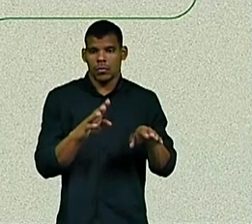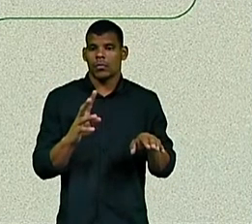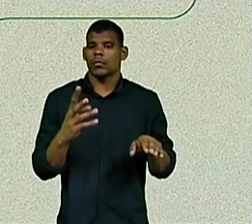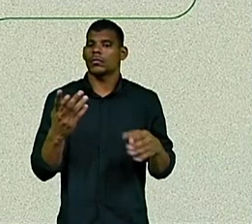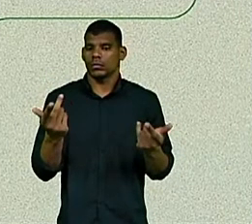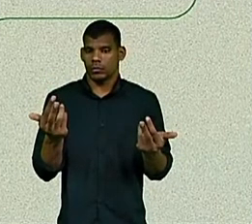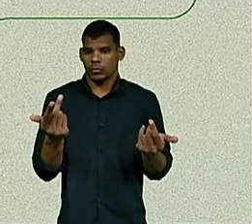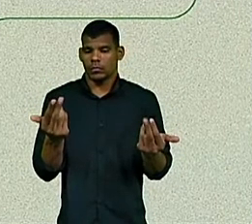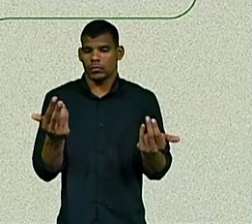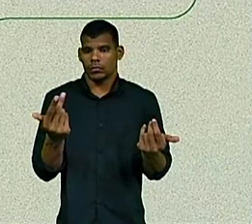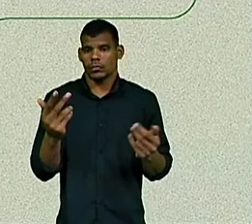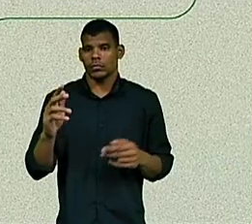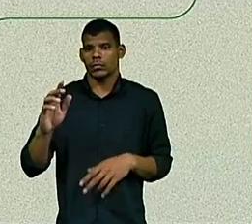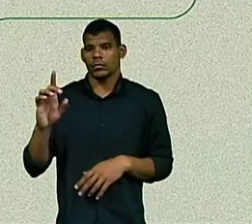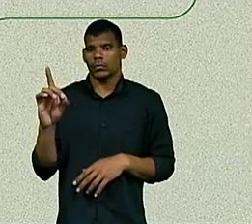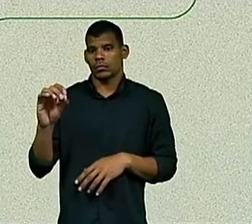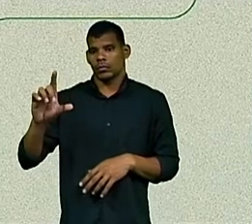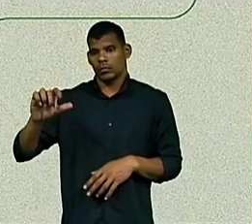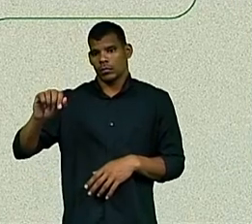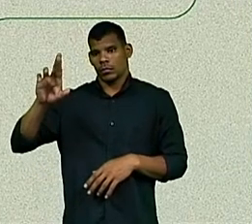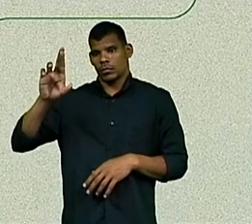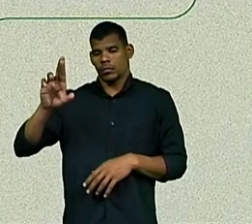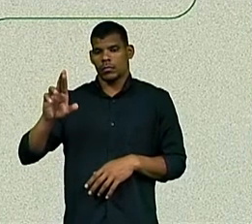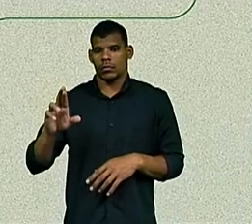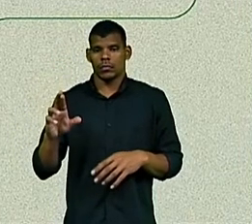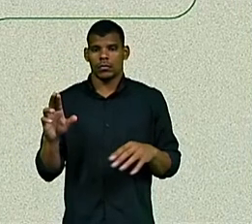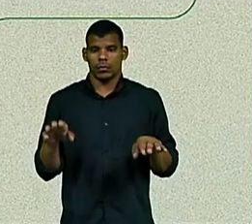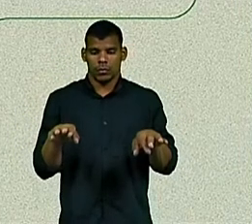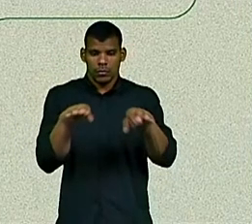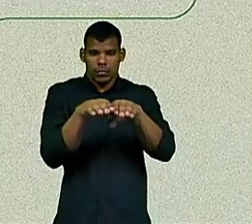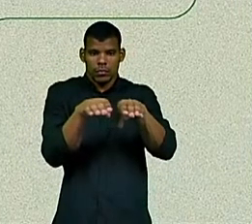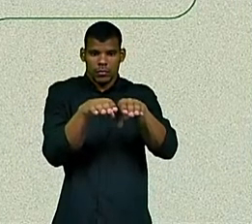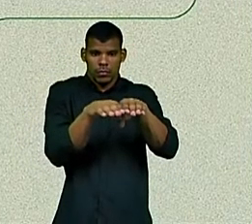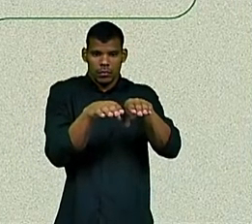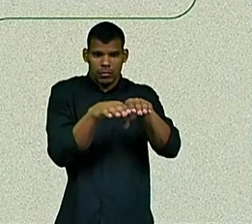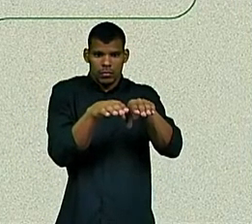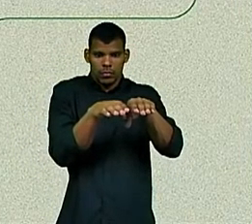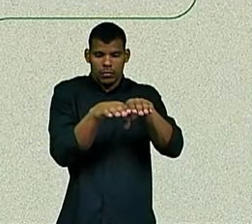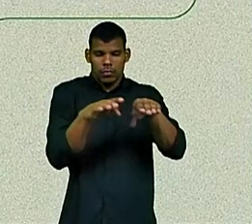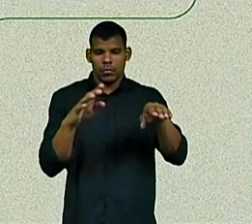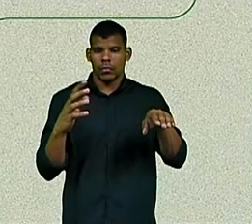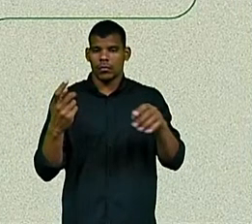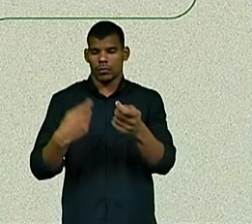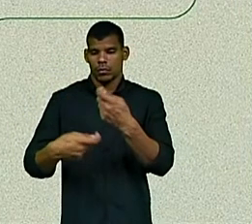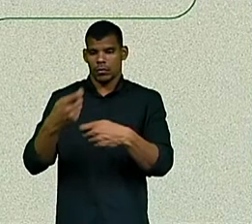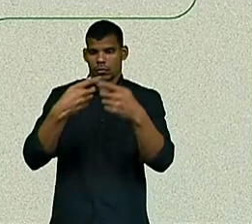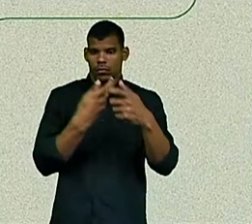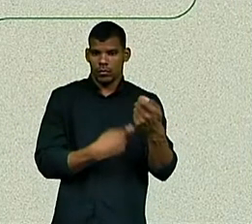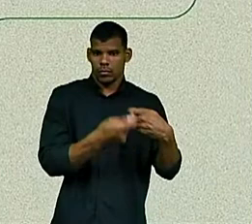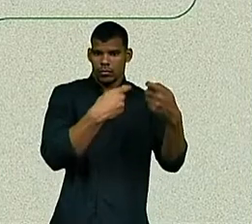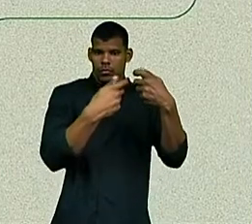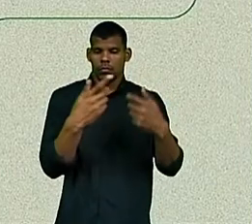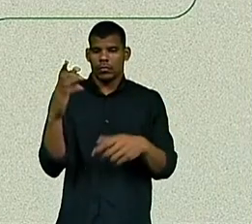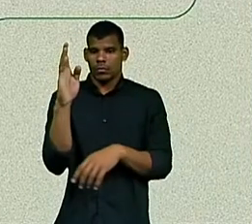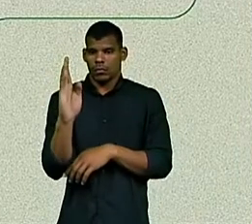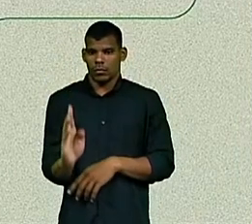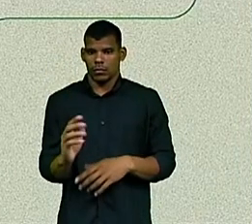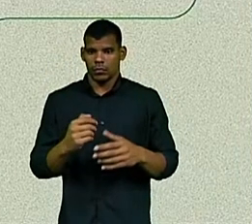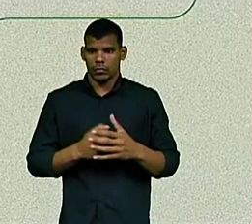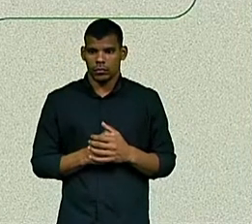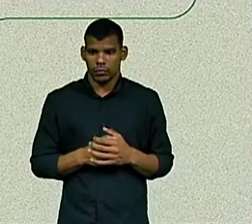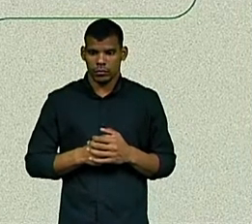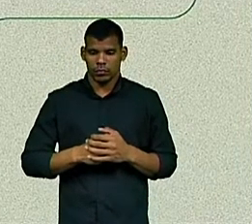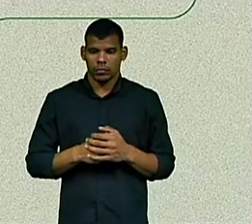equivalência ao dólar E aí até a economia ela voltar